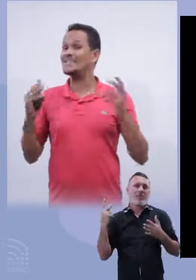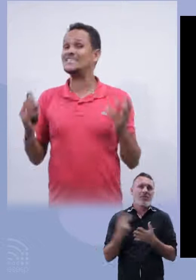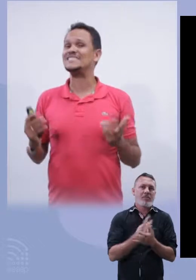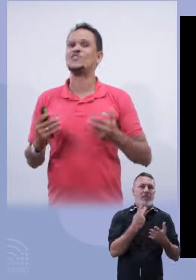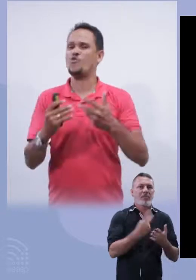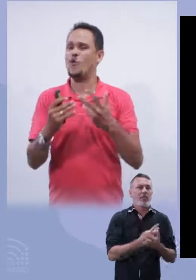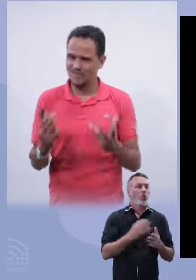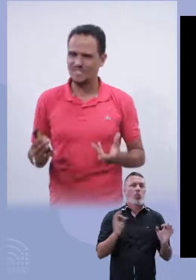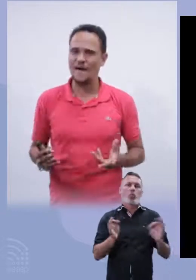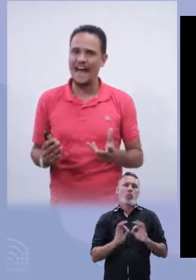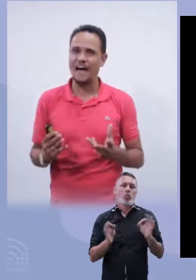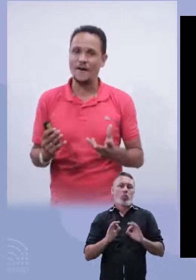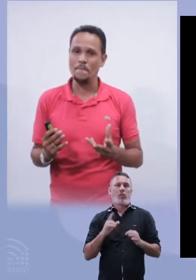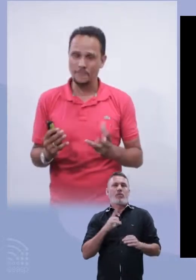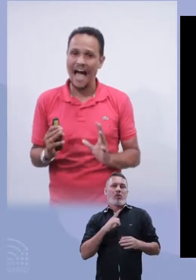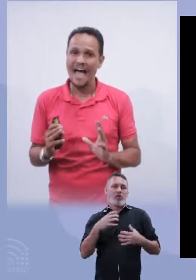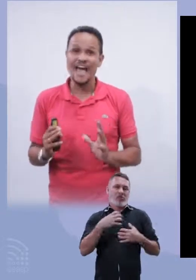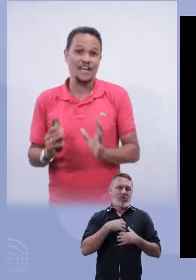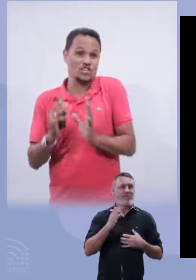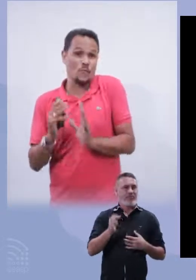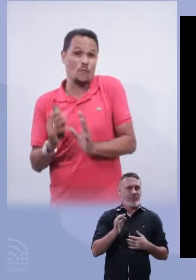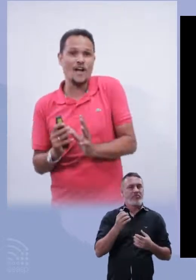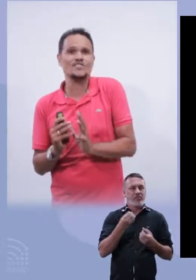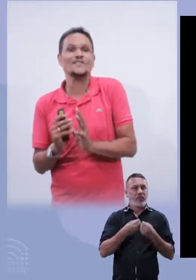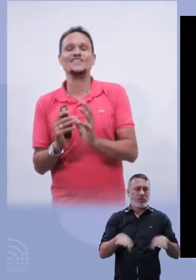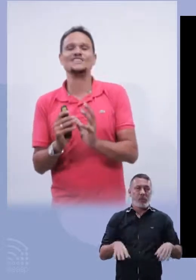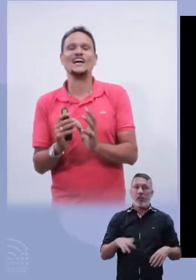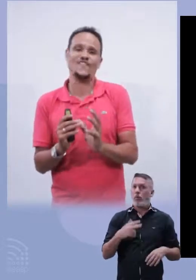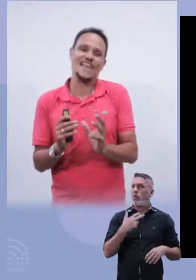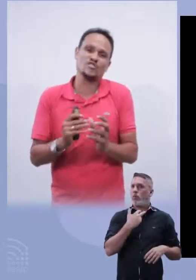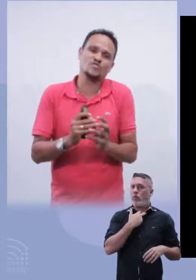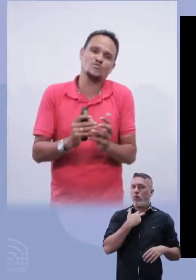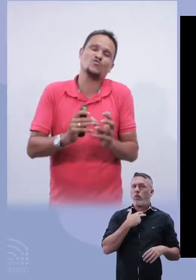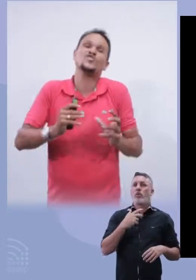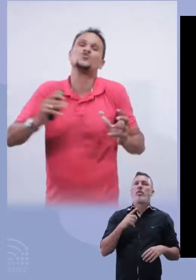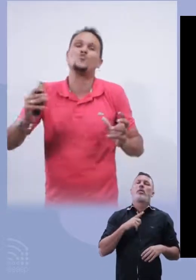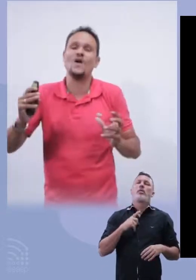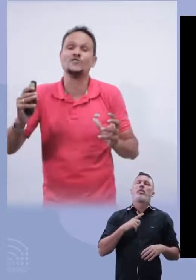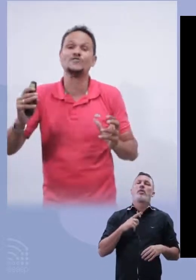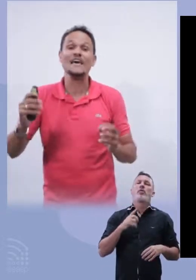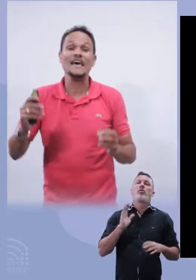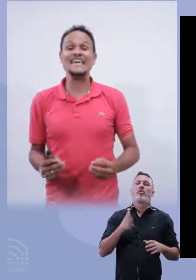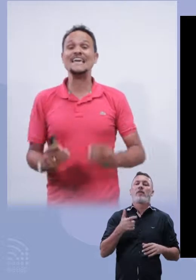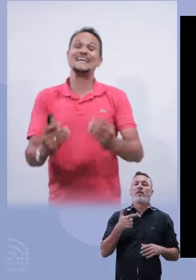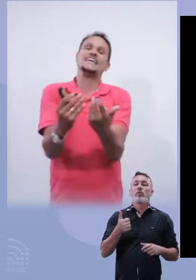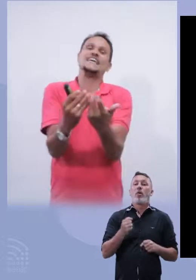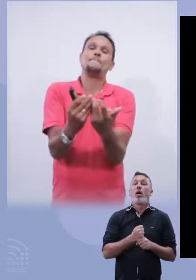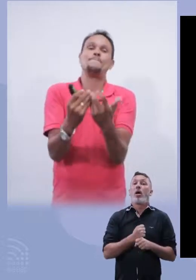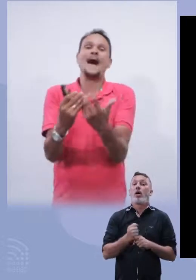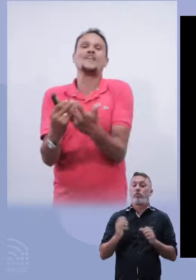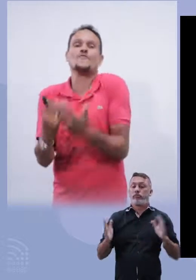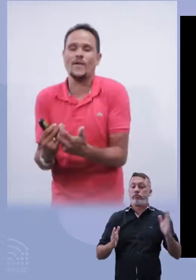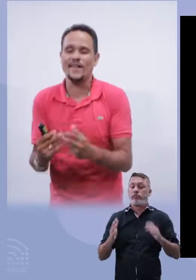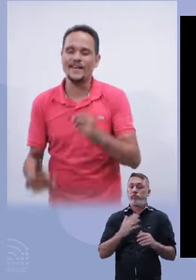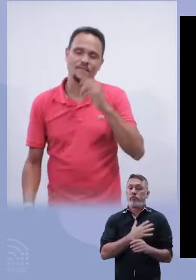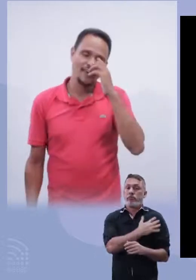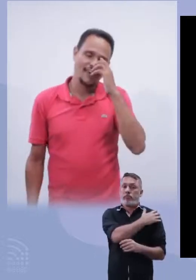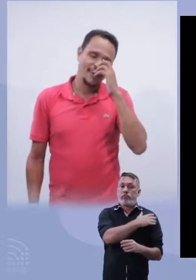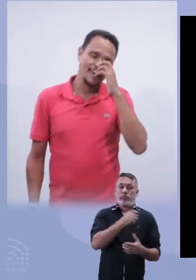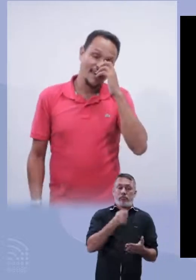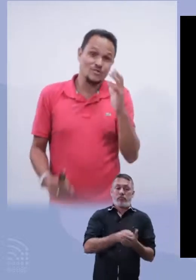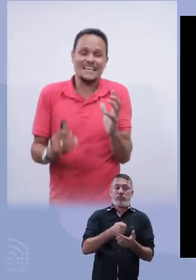não acontecendo como se esperava, tá? A gente não pode deixar de falar que nós somos em 21 anos e que, para o meu